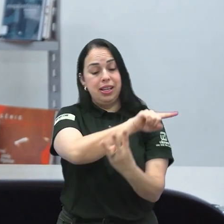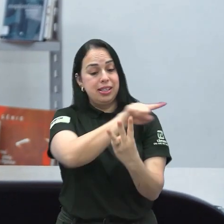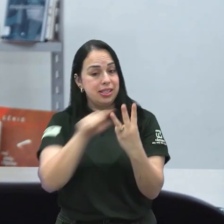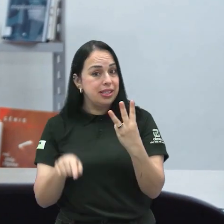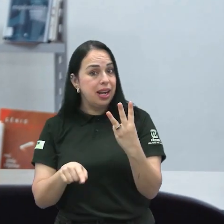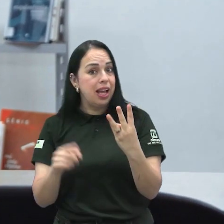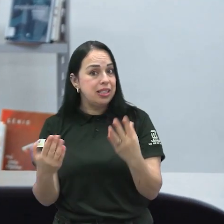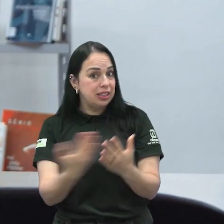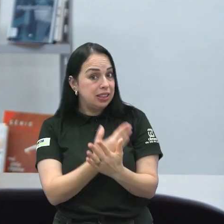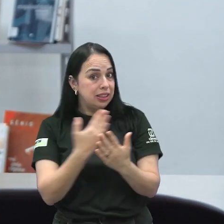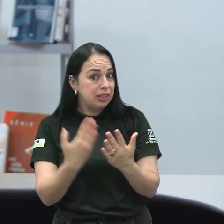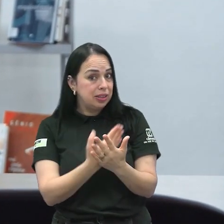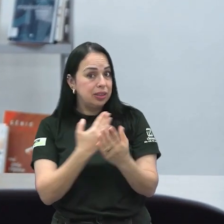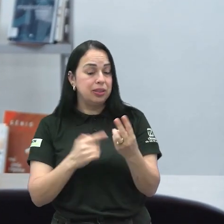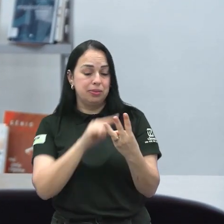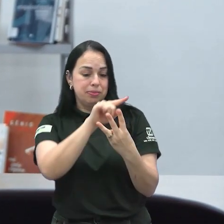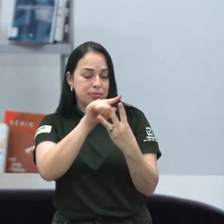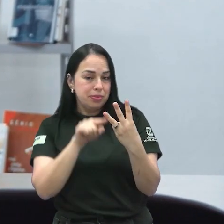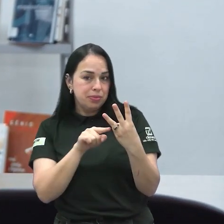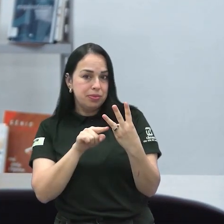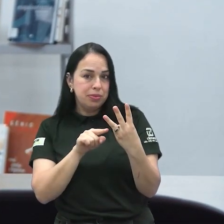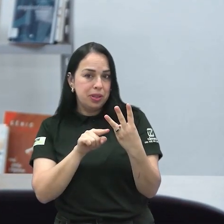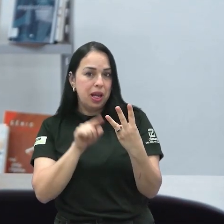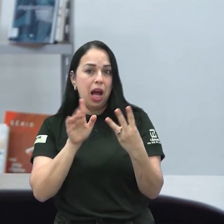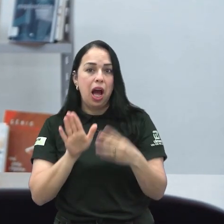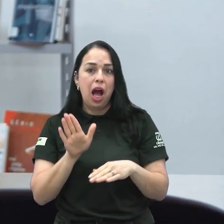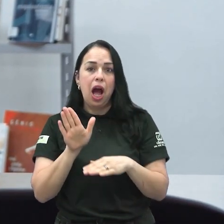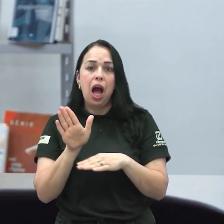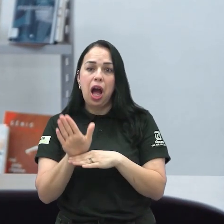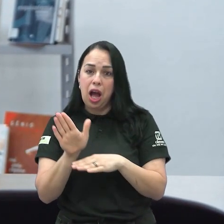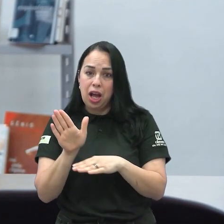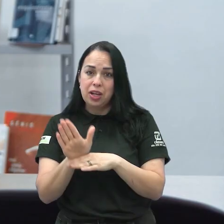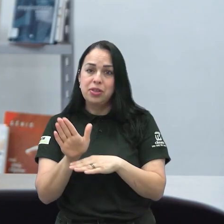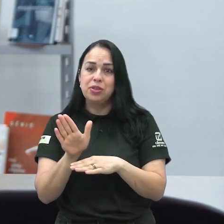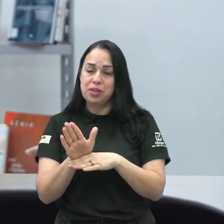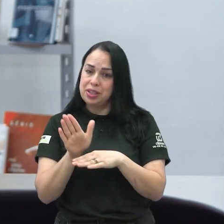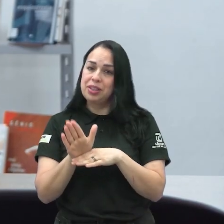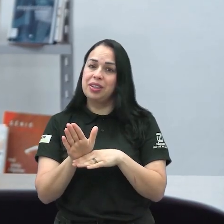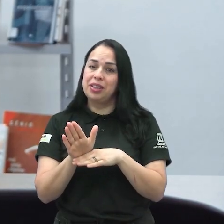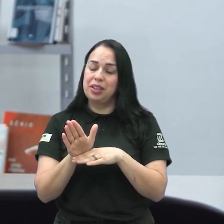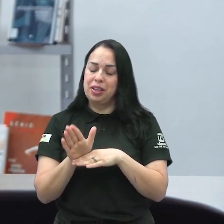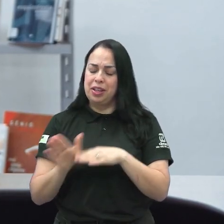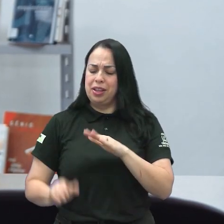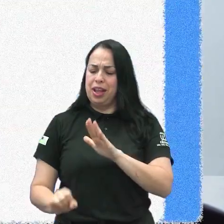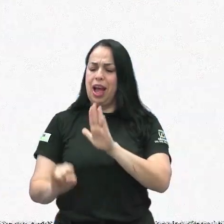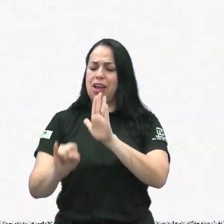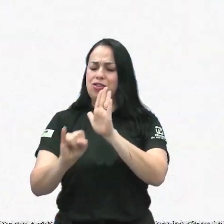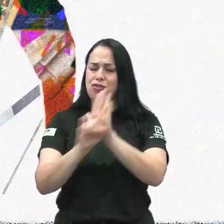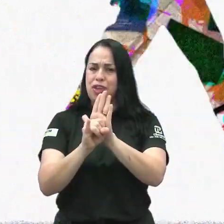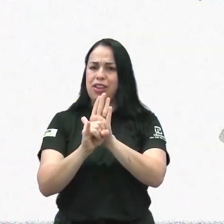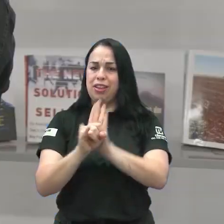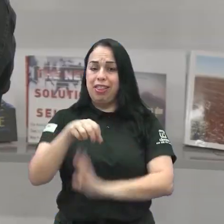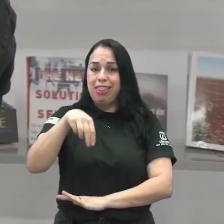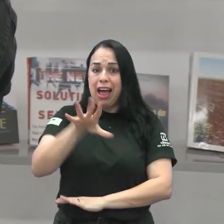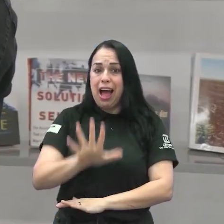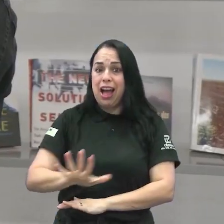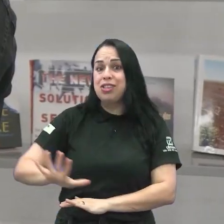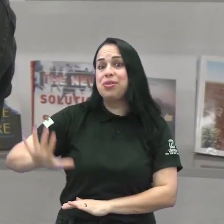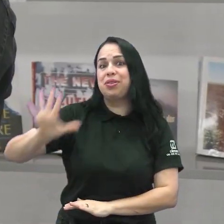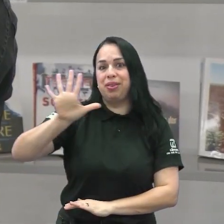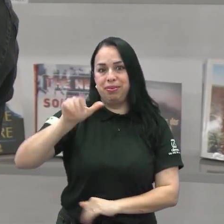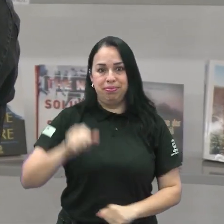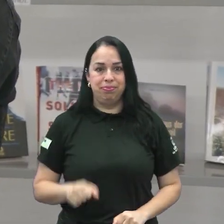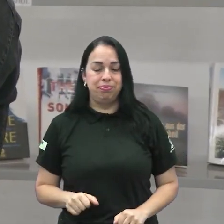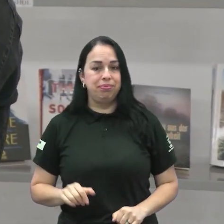3 títulos aqui contribuem e muito para a construção de uma identidade nacional. Isso